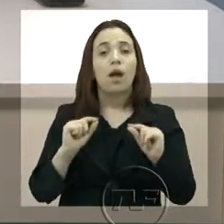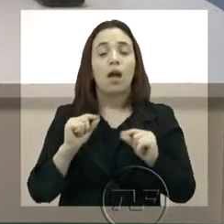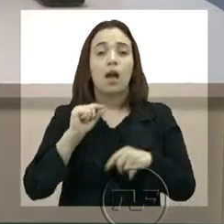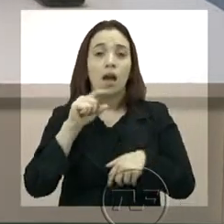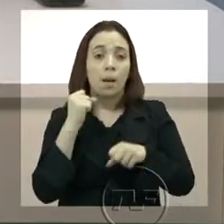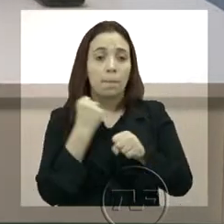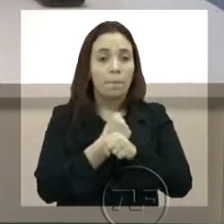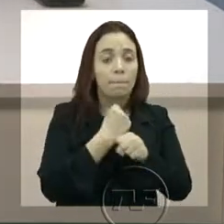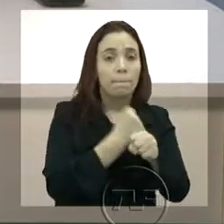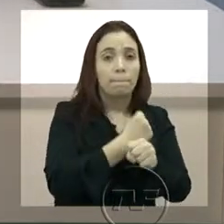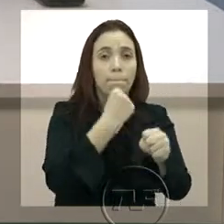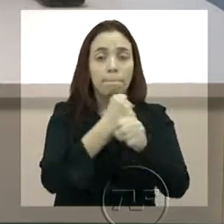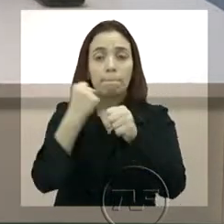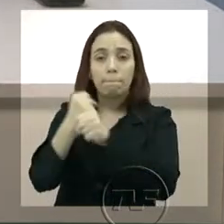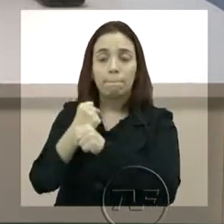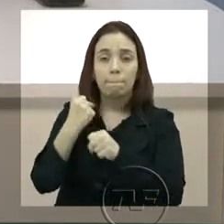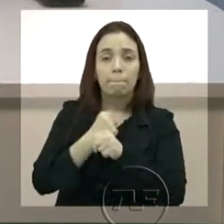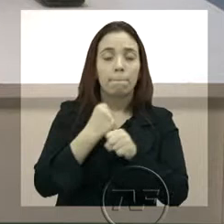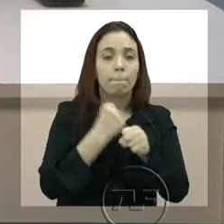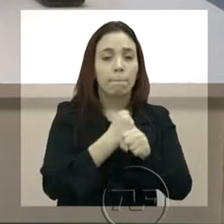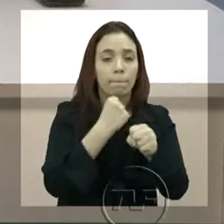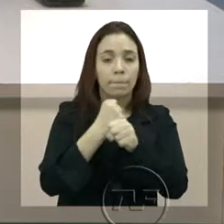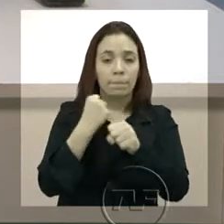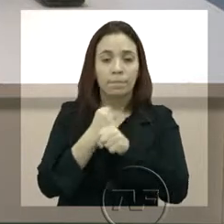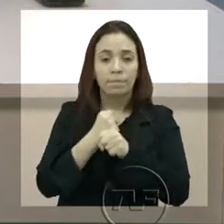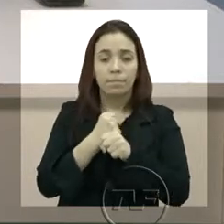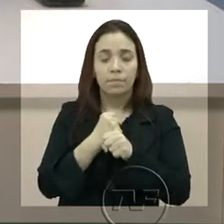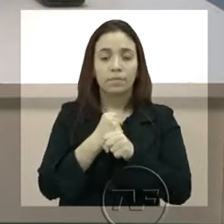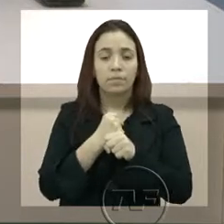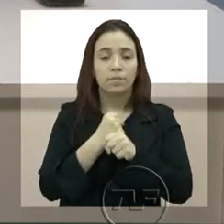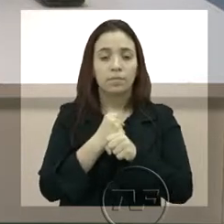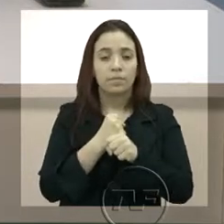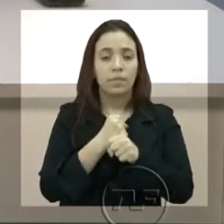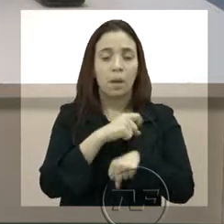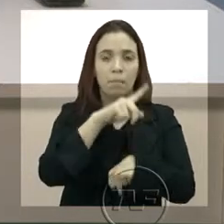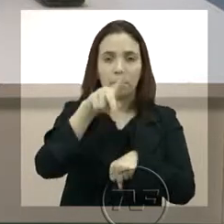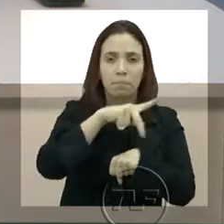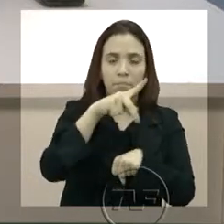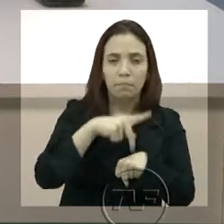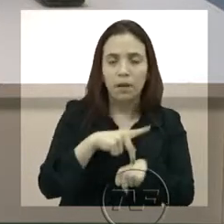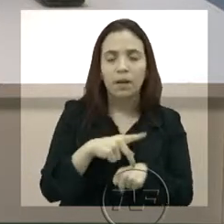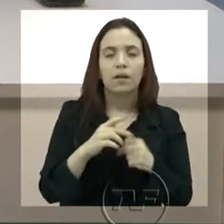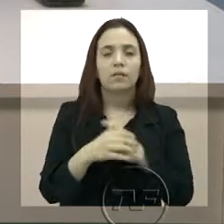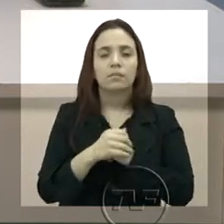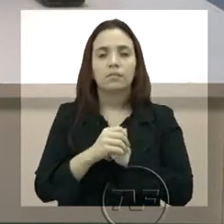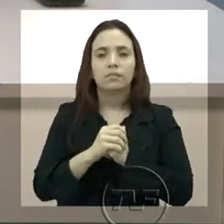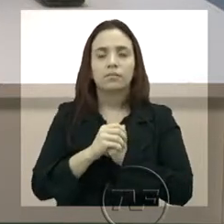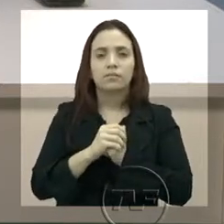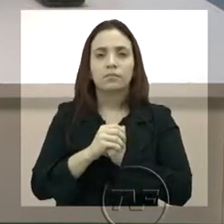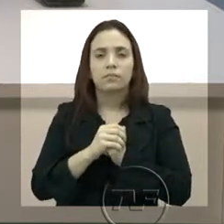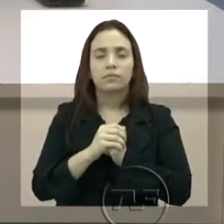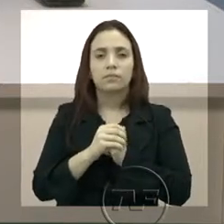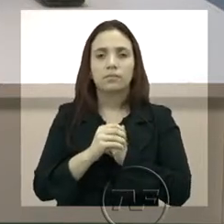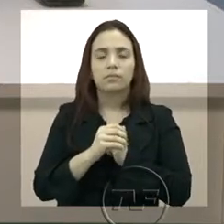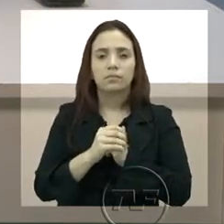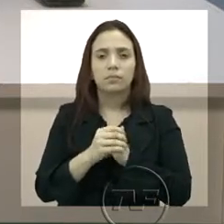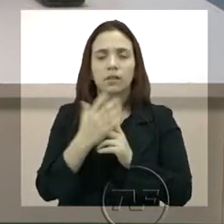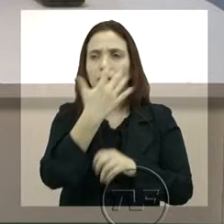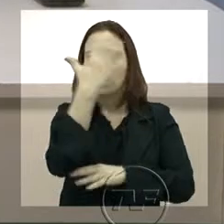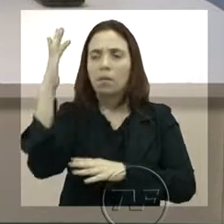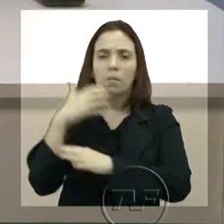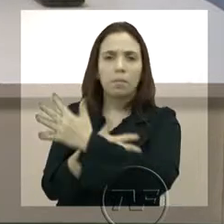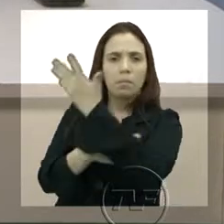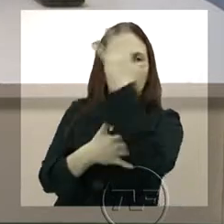urbanas que tratam de requalificação de praças, de parques